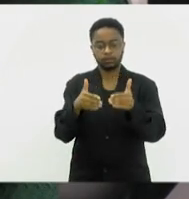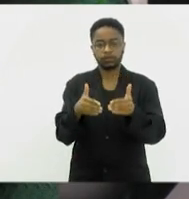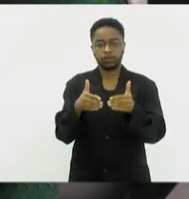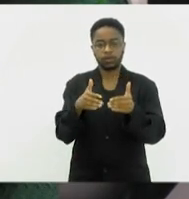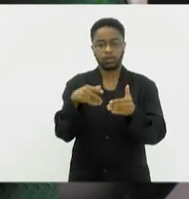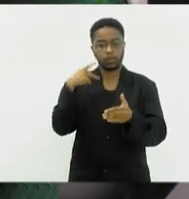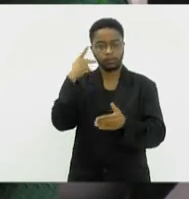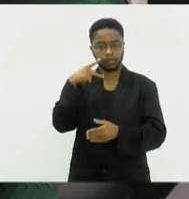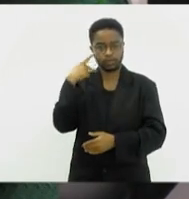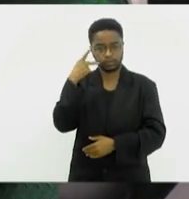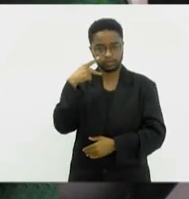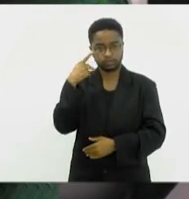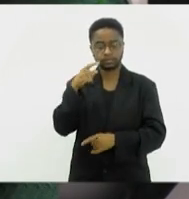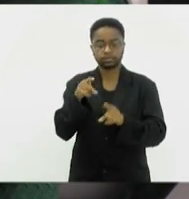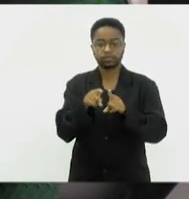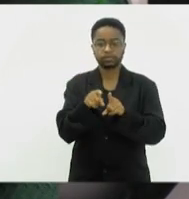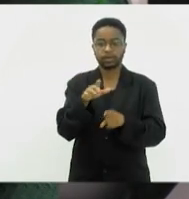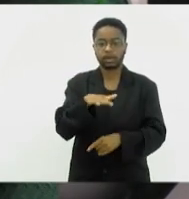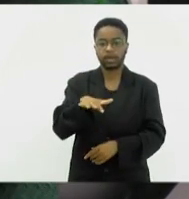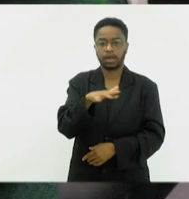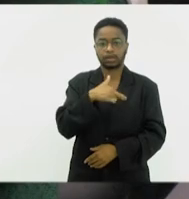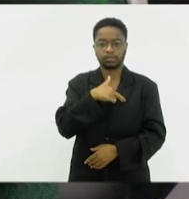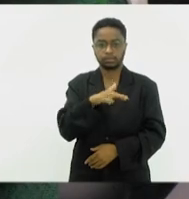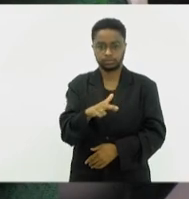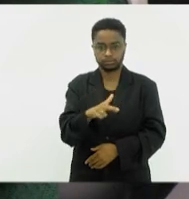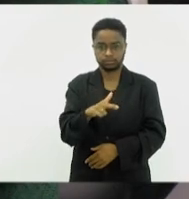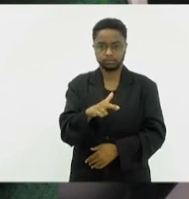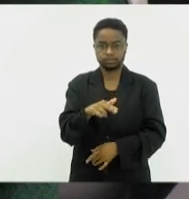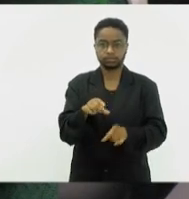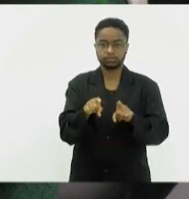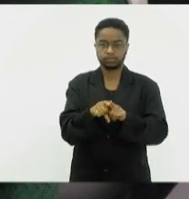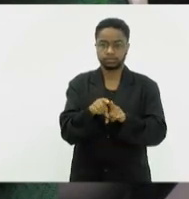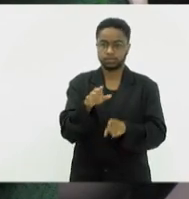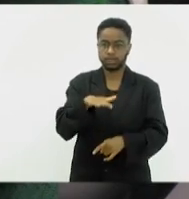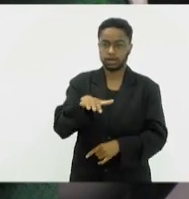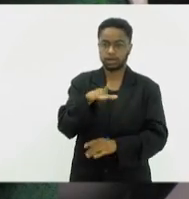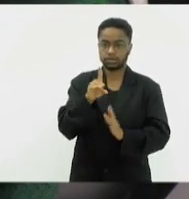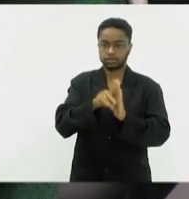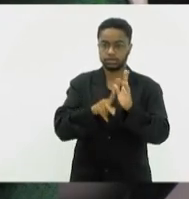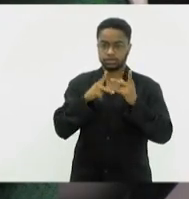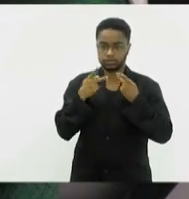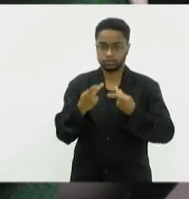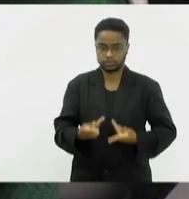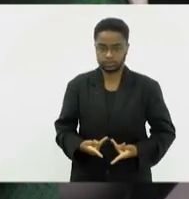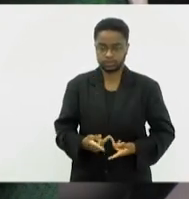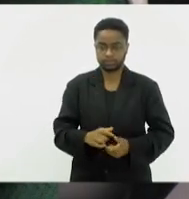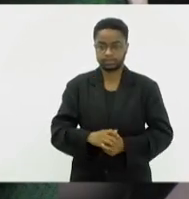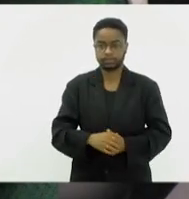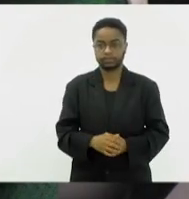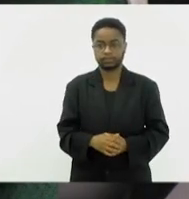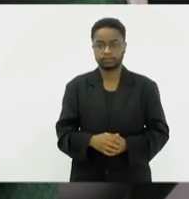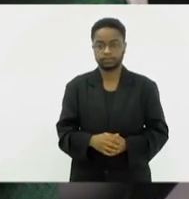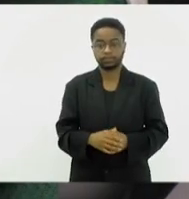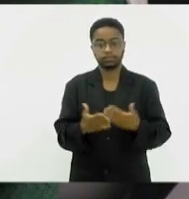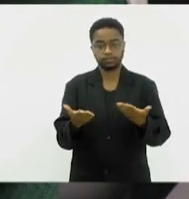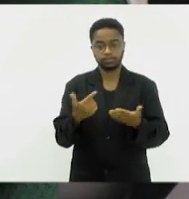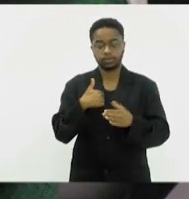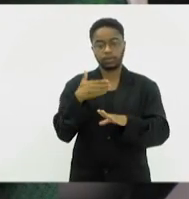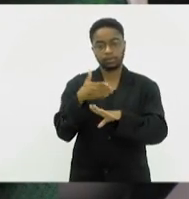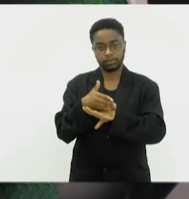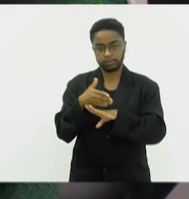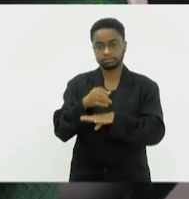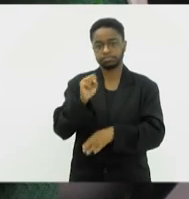da política, quanto na seara da religião e quanto na seara dos direitos humanos. Eu já participei,